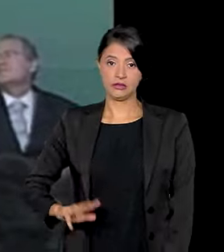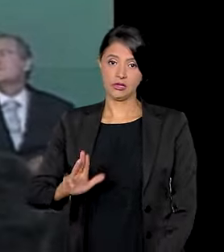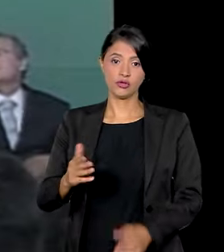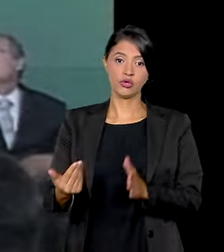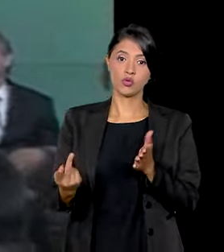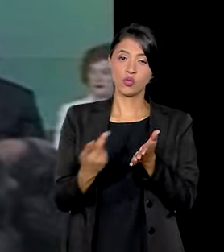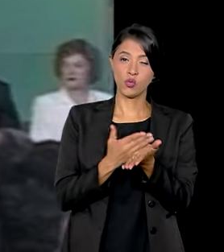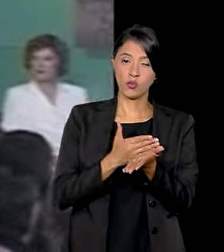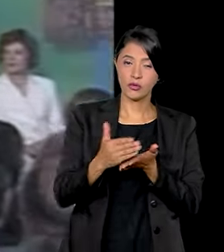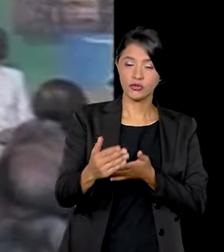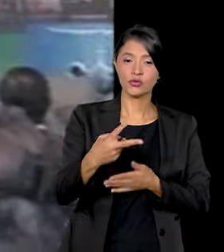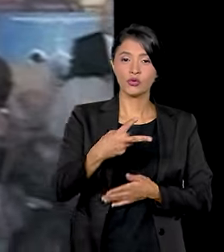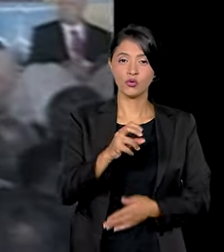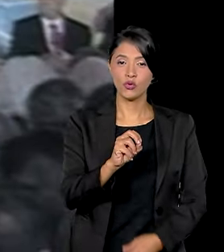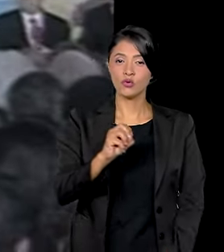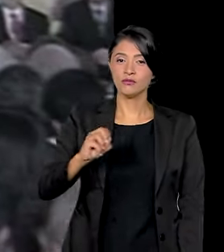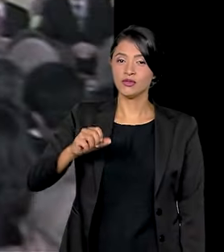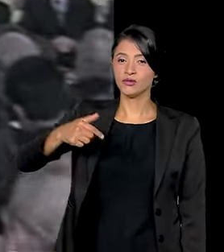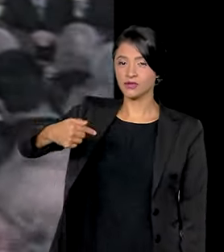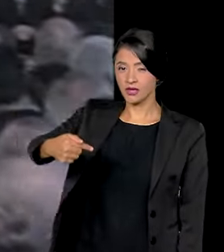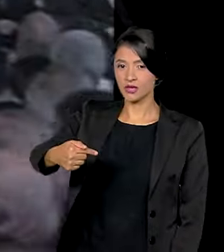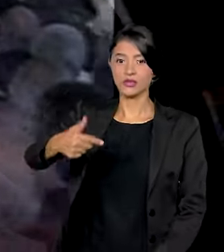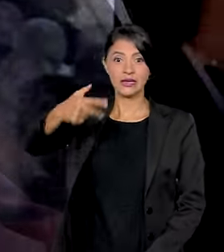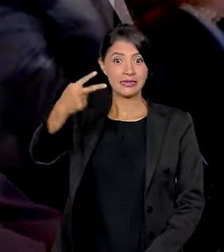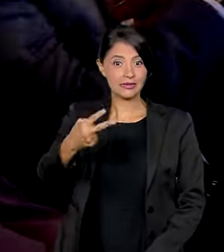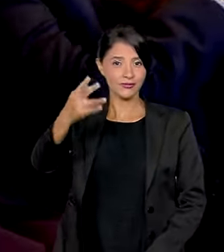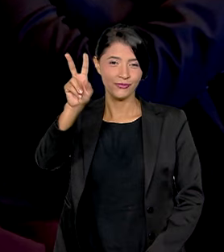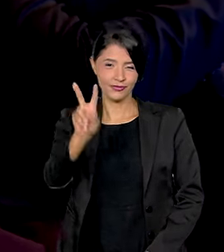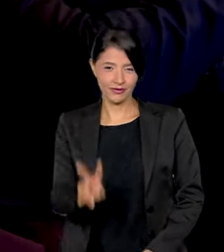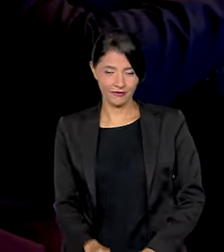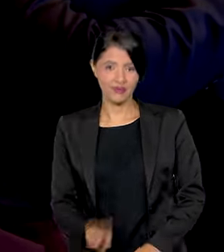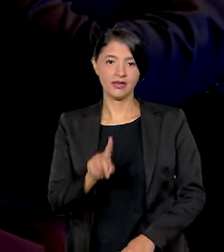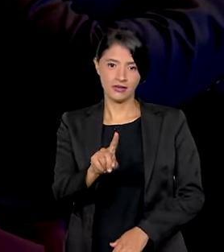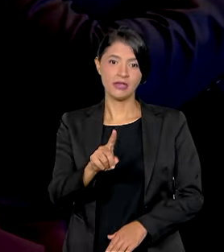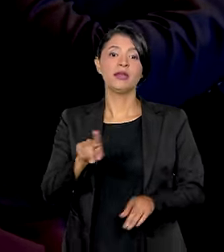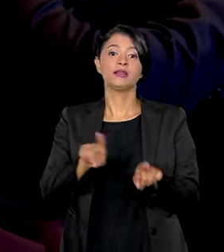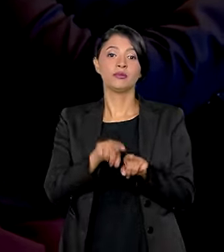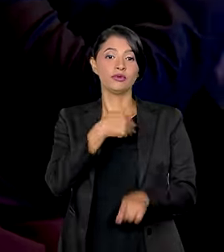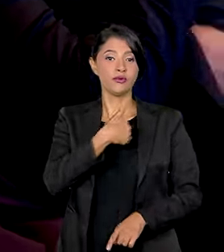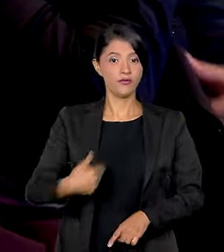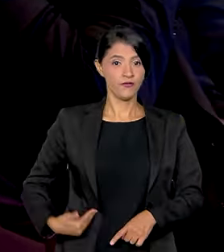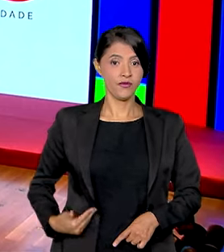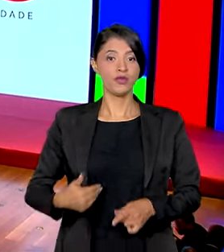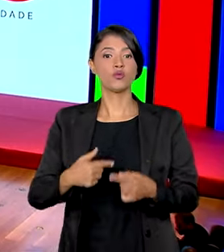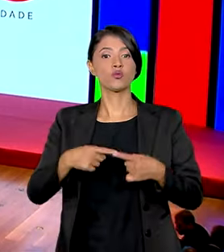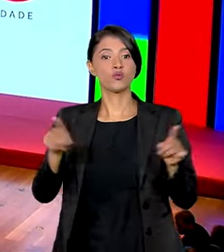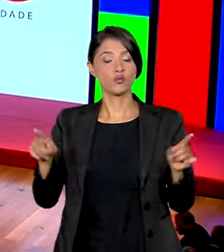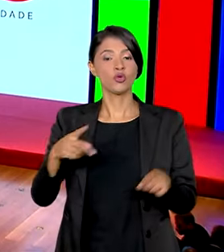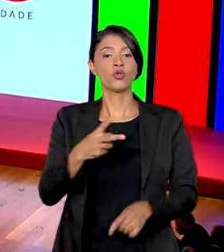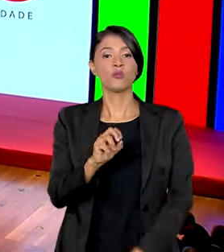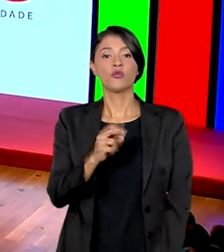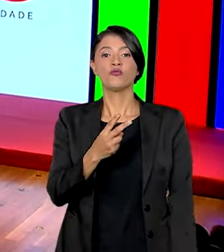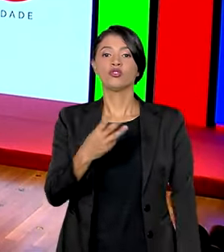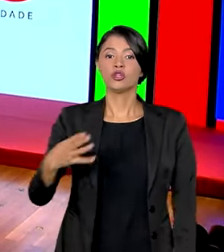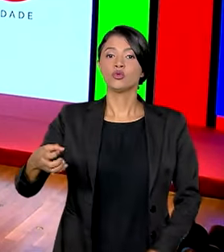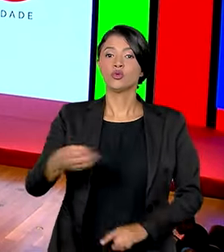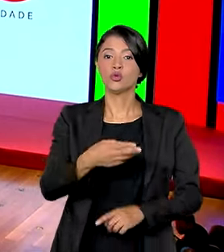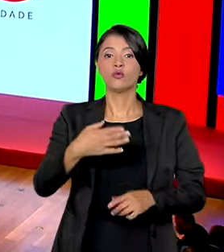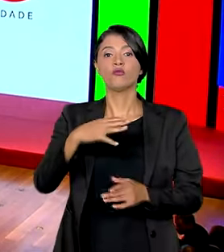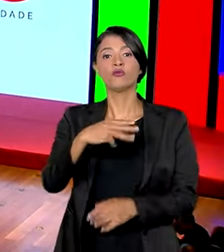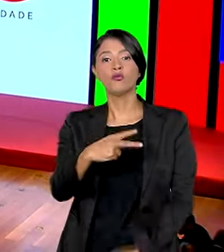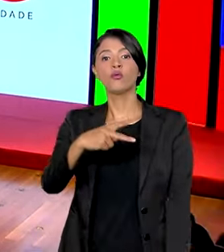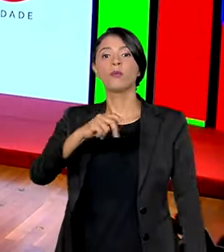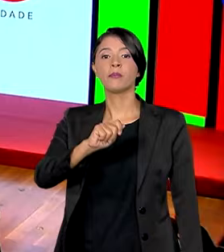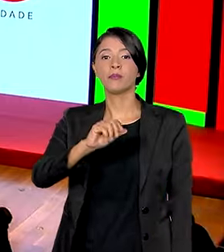começou lá em 2007, em seu segundo mandato, o governo lançou em 2023 o novo PAC, o Programa